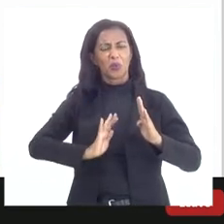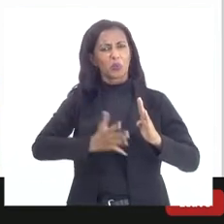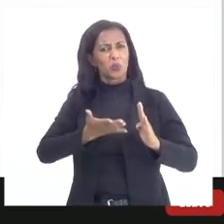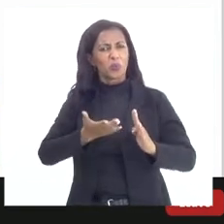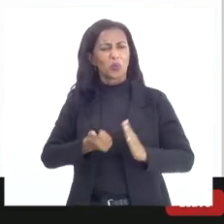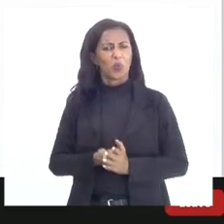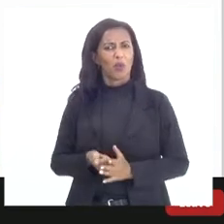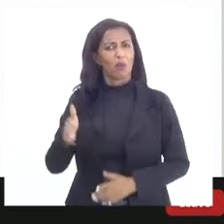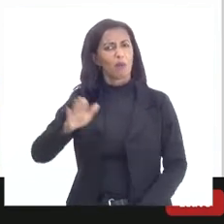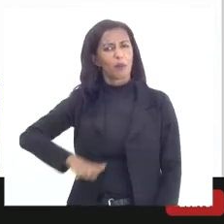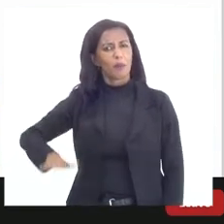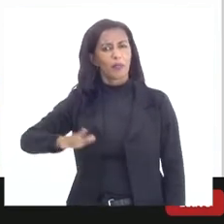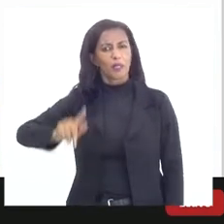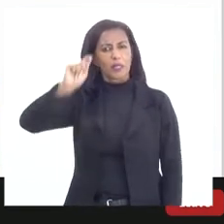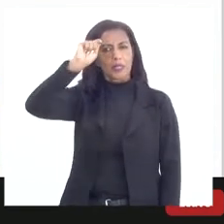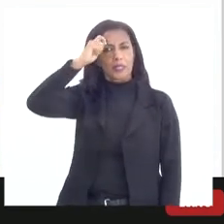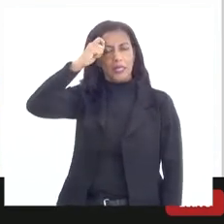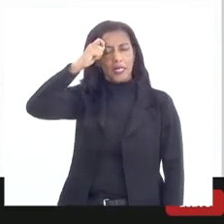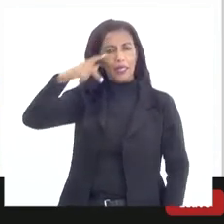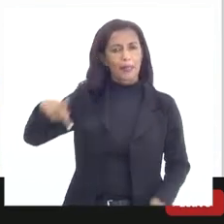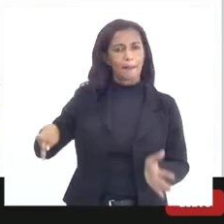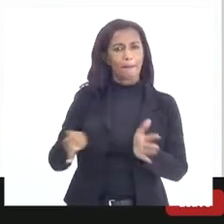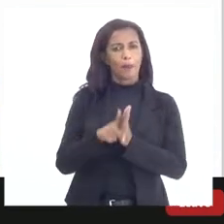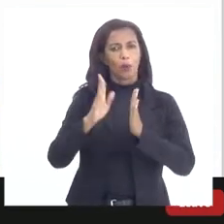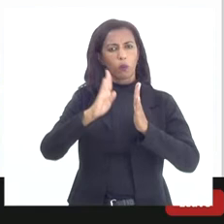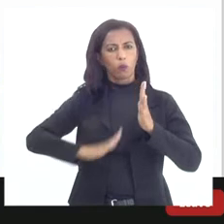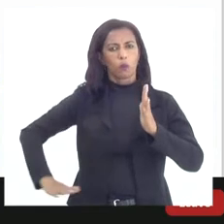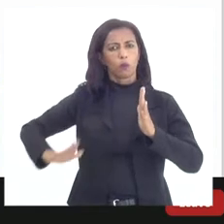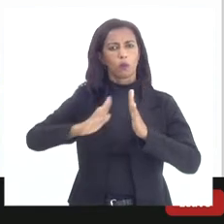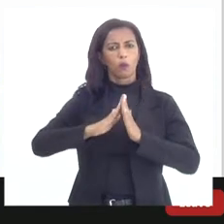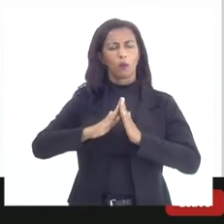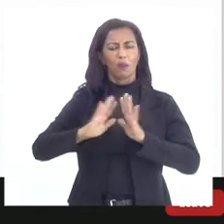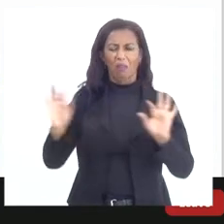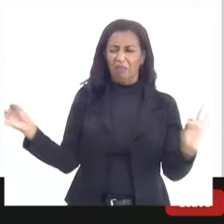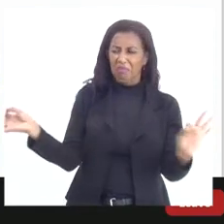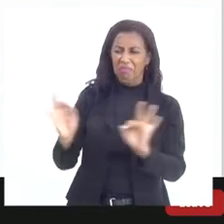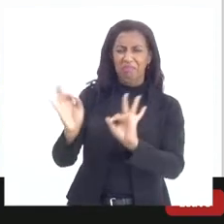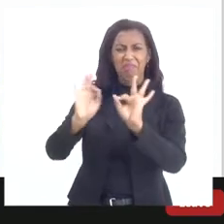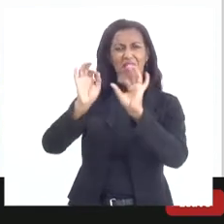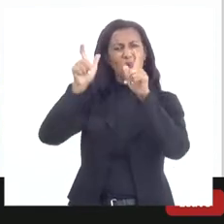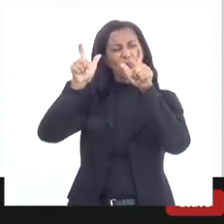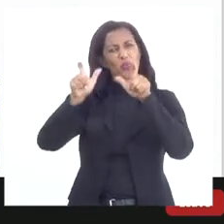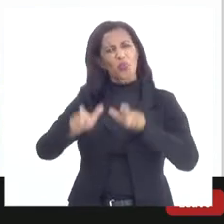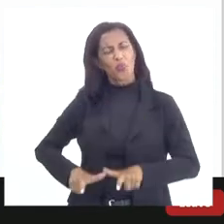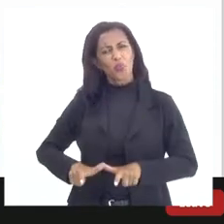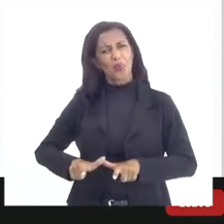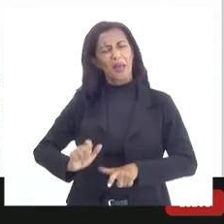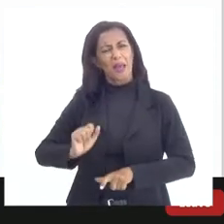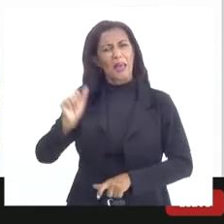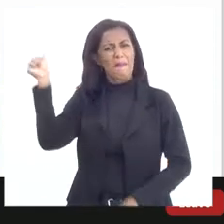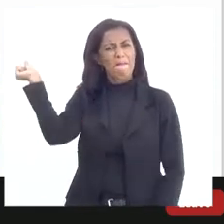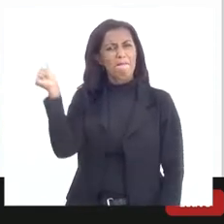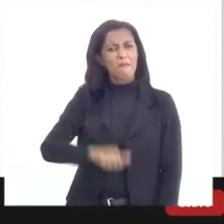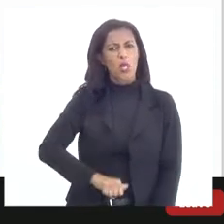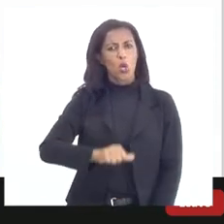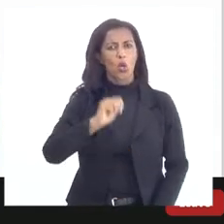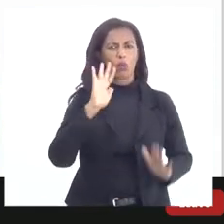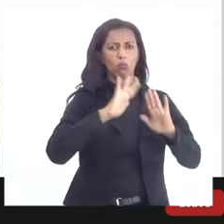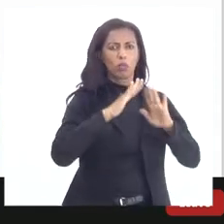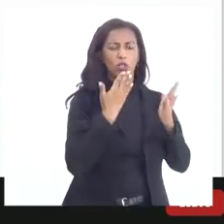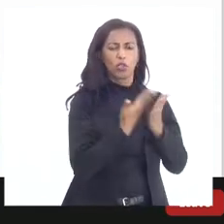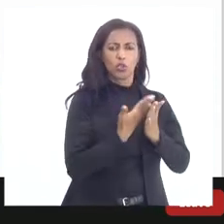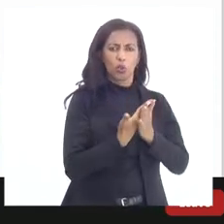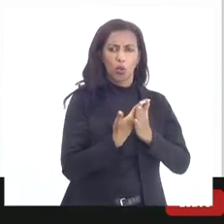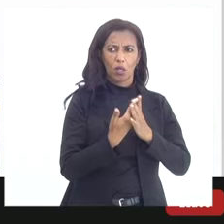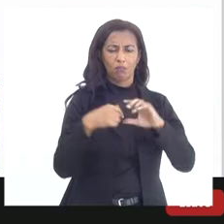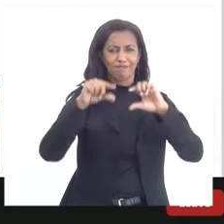cruel para uma criança negra de terreiro. Nenhum lugar é tão cruel como a escola. Essa frase,